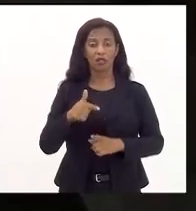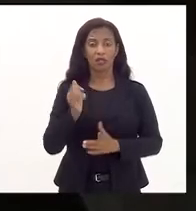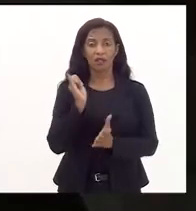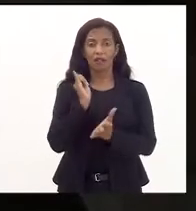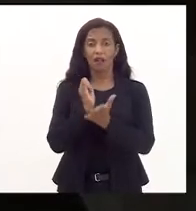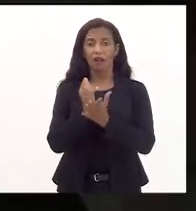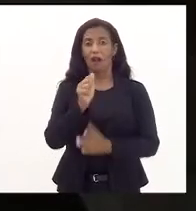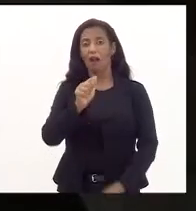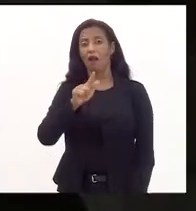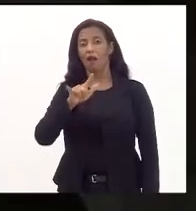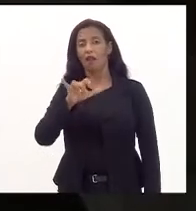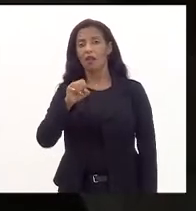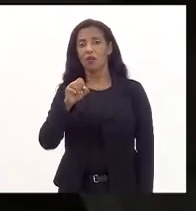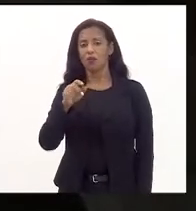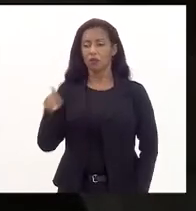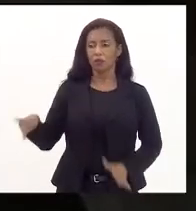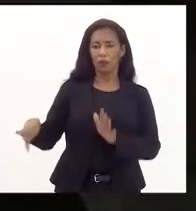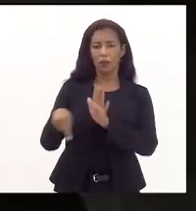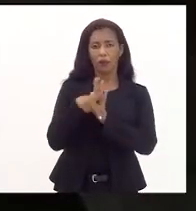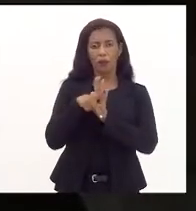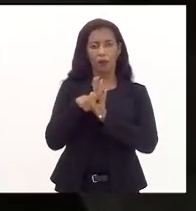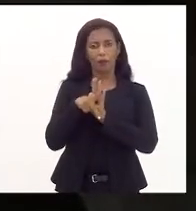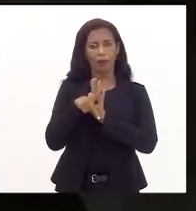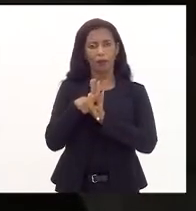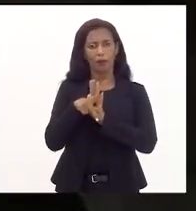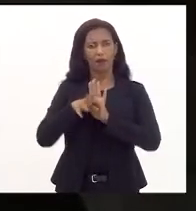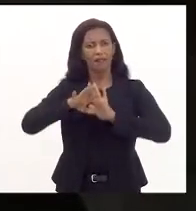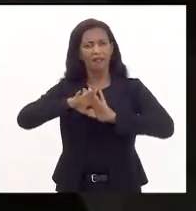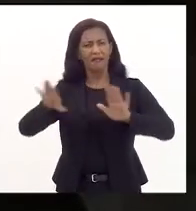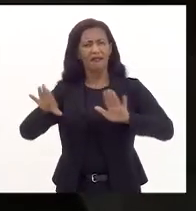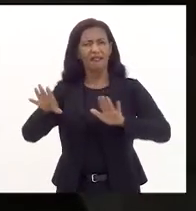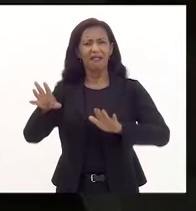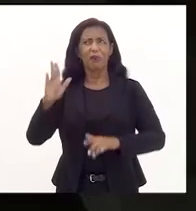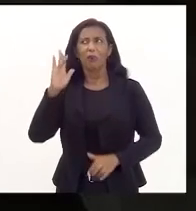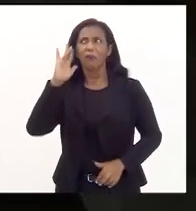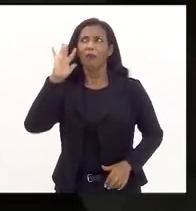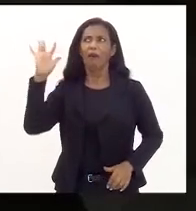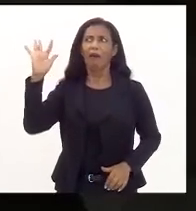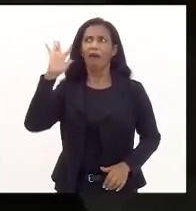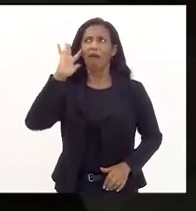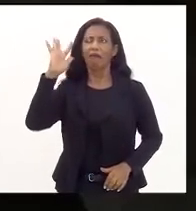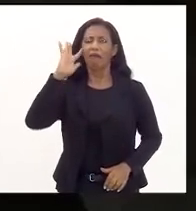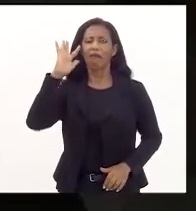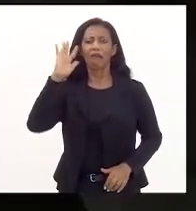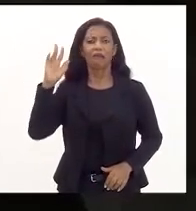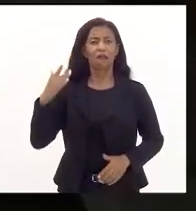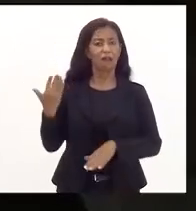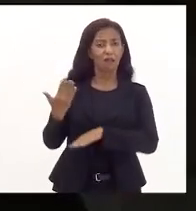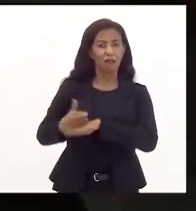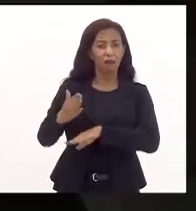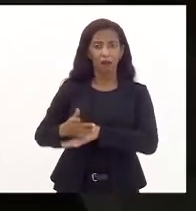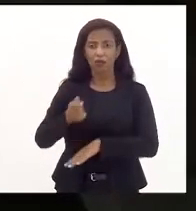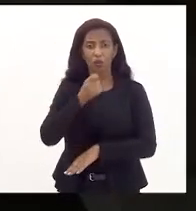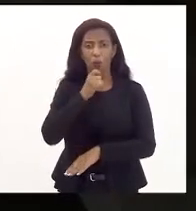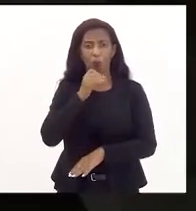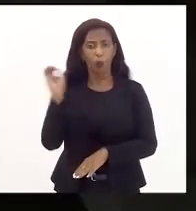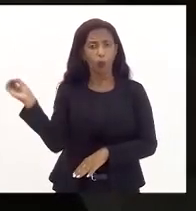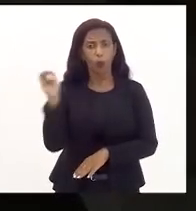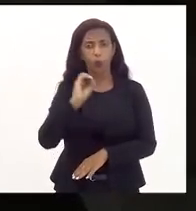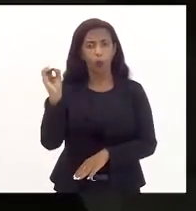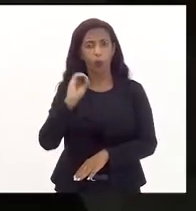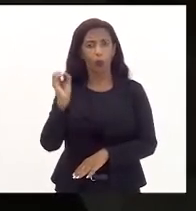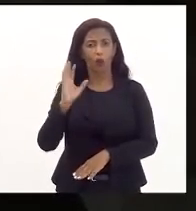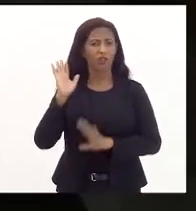alíquotas efetivas, e não alíquotas fantasiosas que na prática não existem, porque já